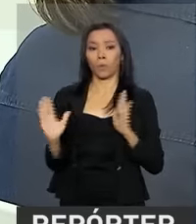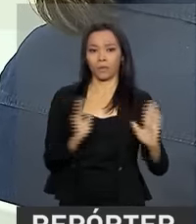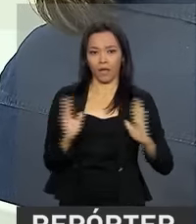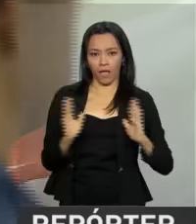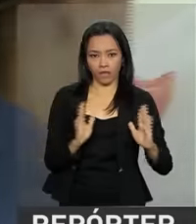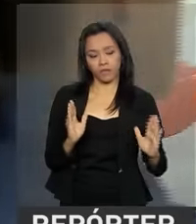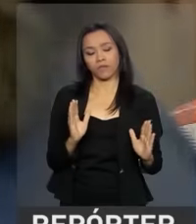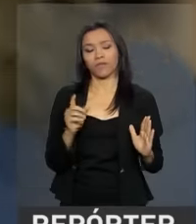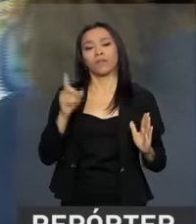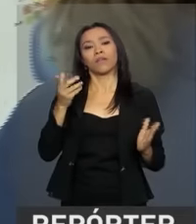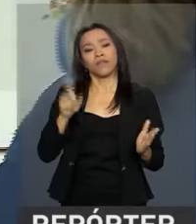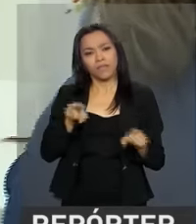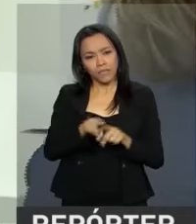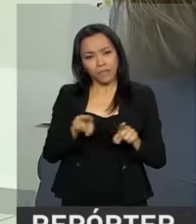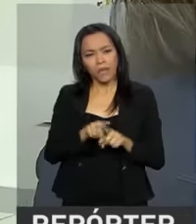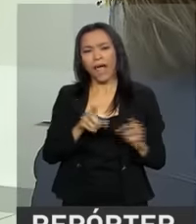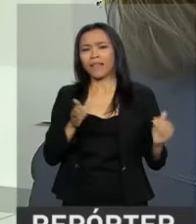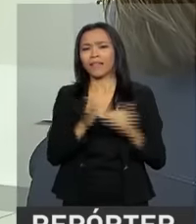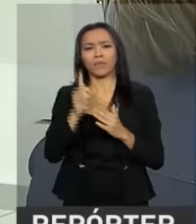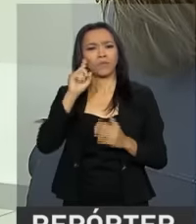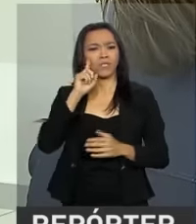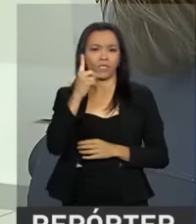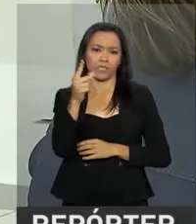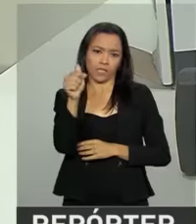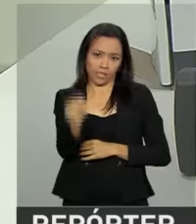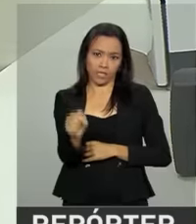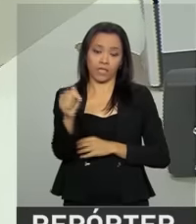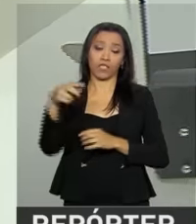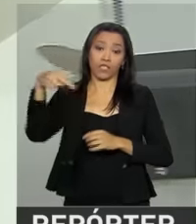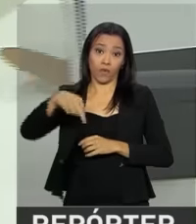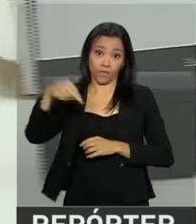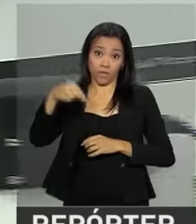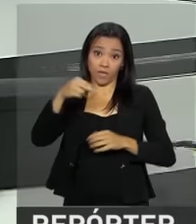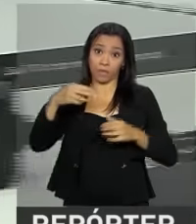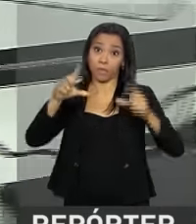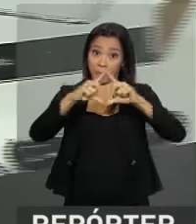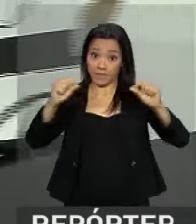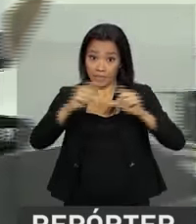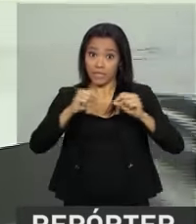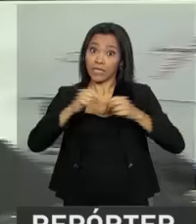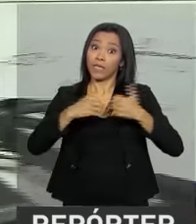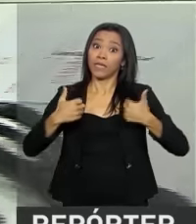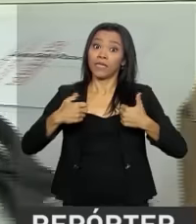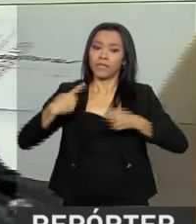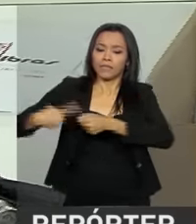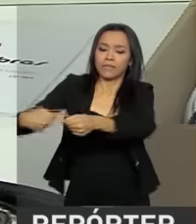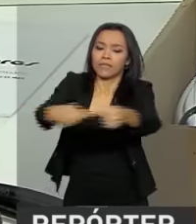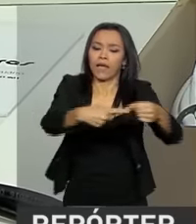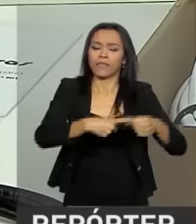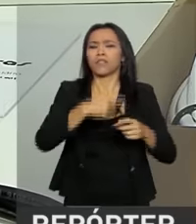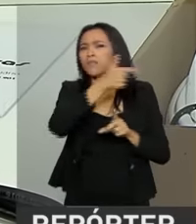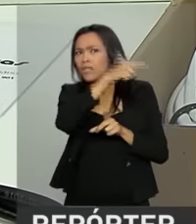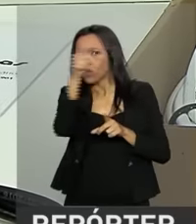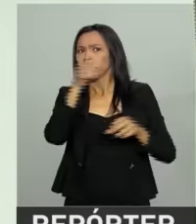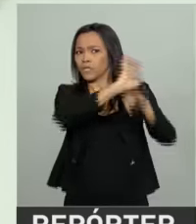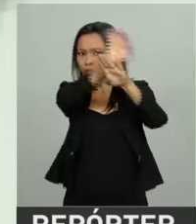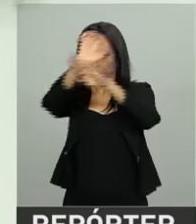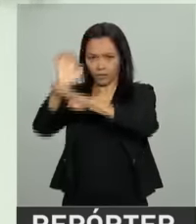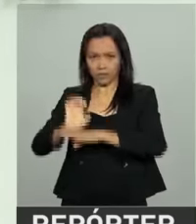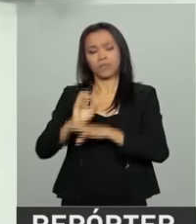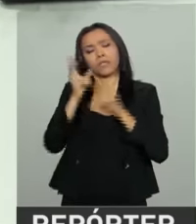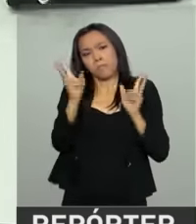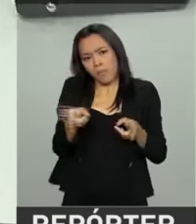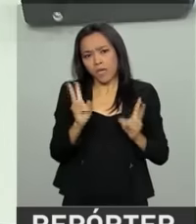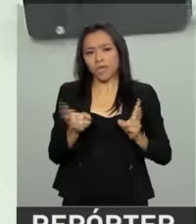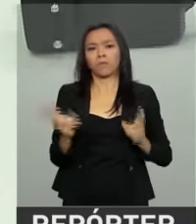em Brasília e no entorno para o dia 17 de novembro nas demais cidades o cronograma permanece o mesmo a medida pretende fazer com que